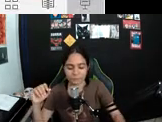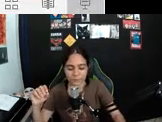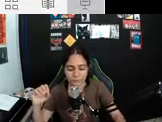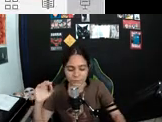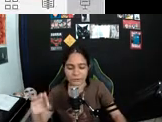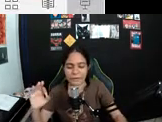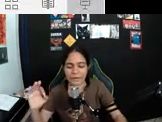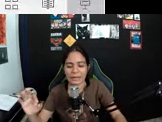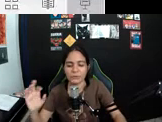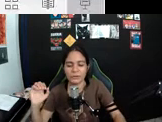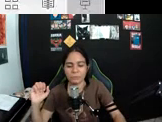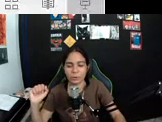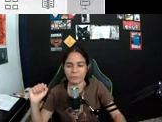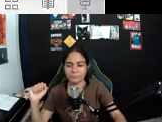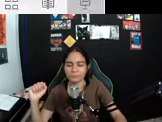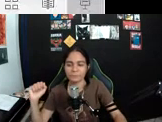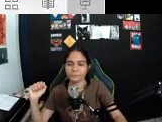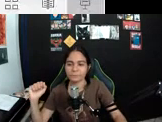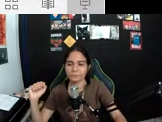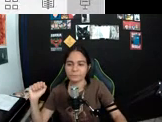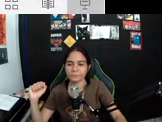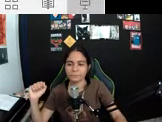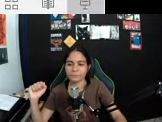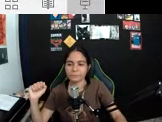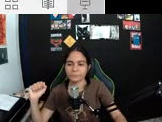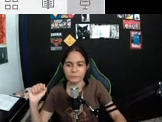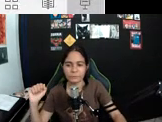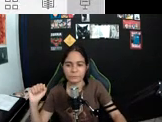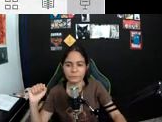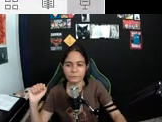quê? Certificado ou diploma?